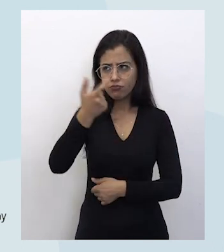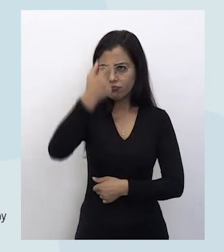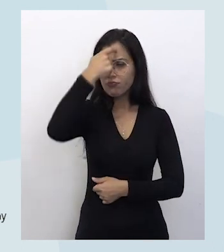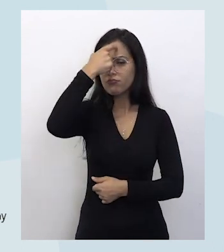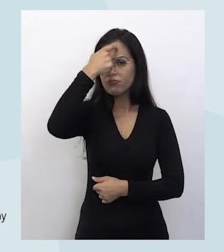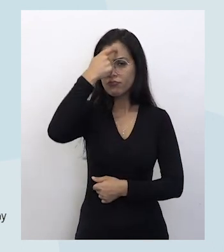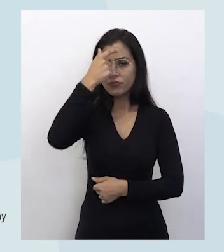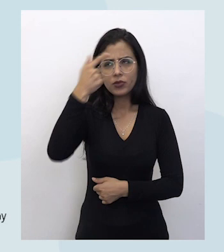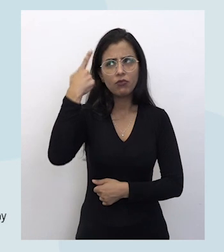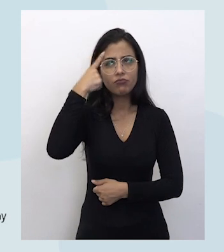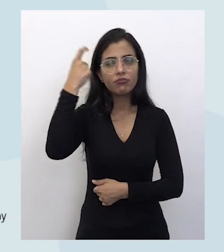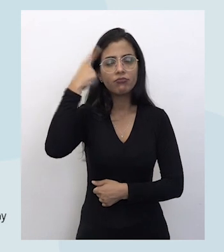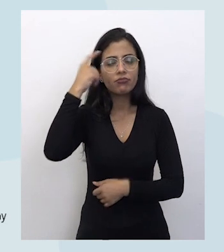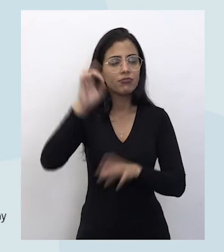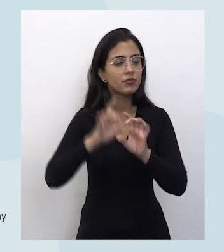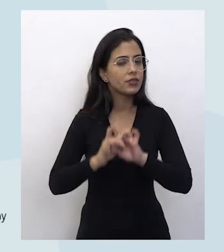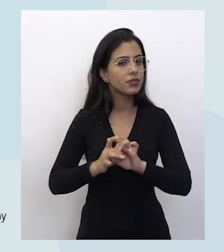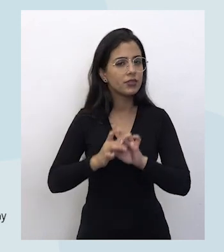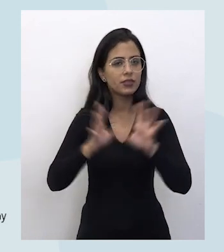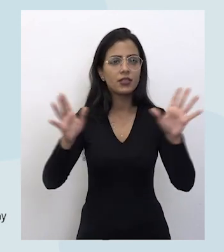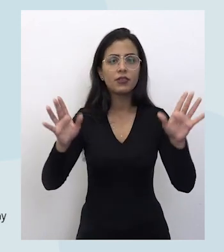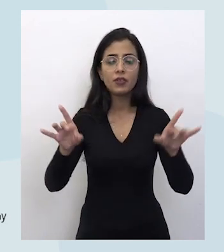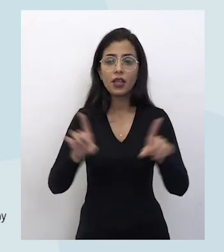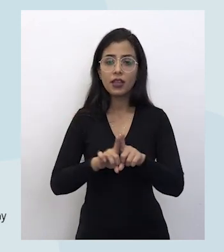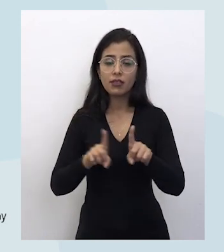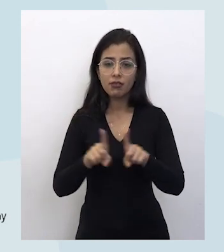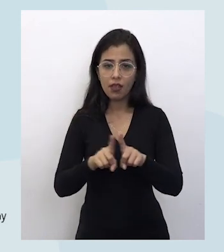a criatividade, coloquem também